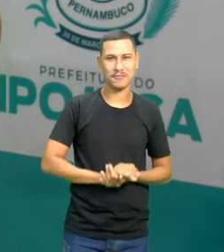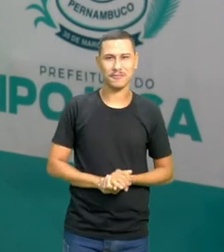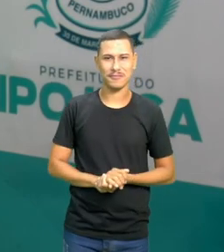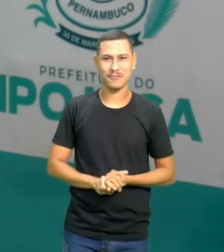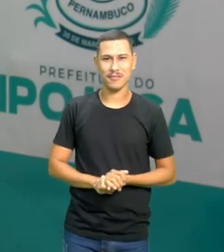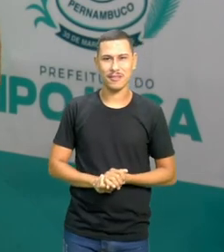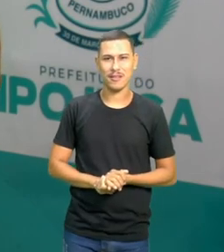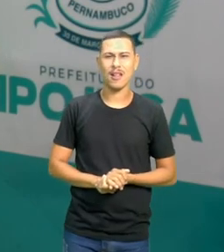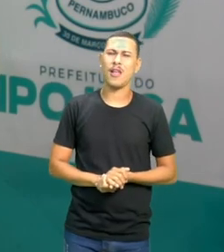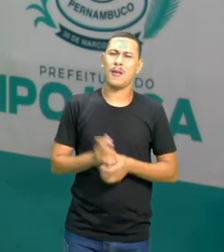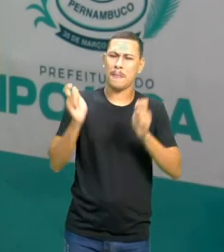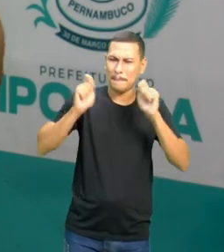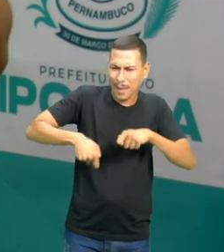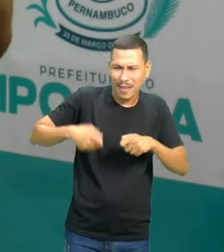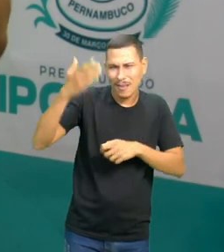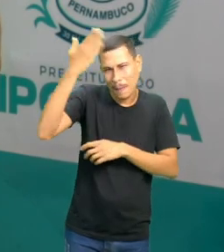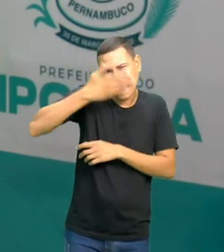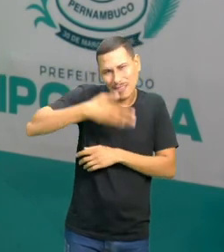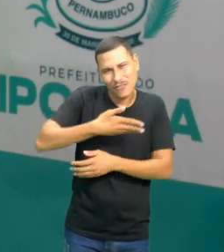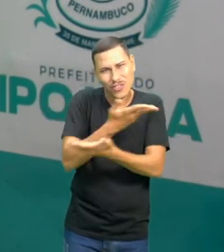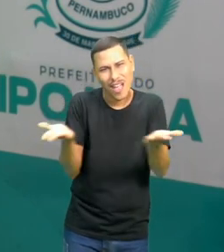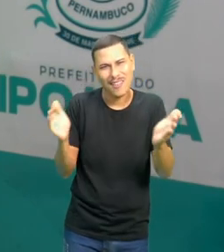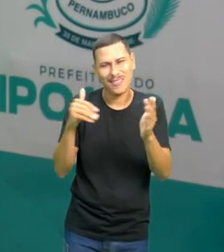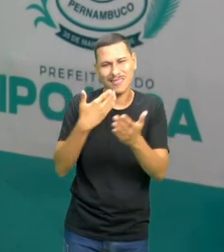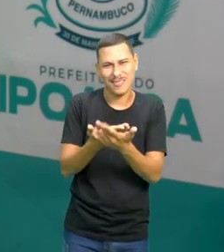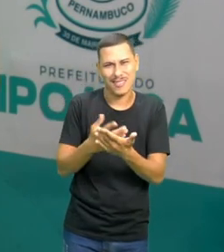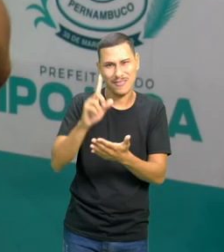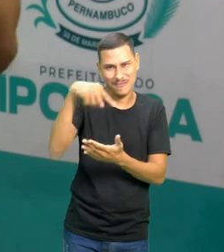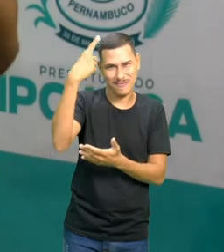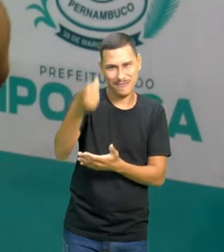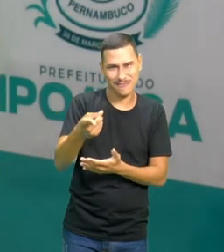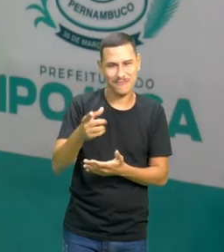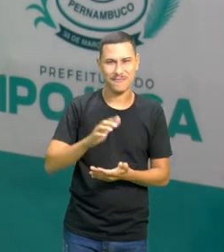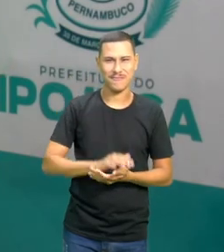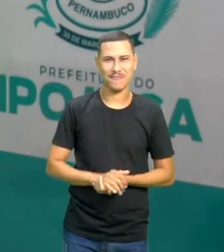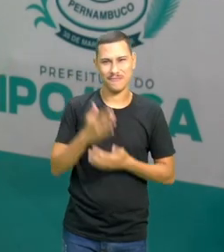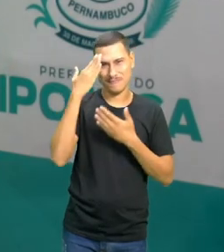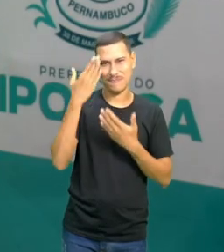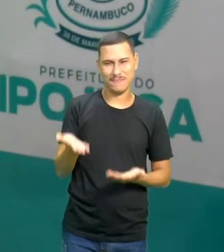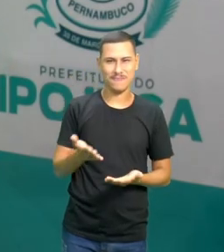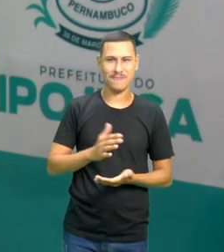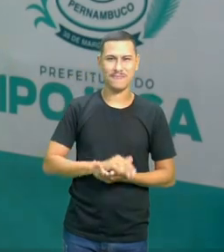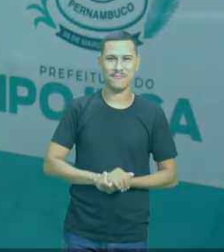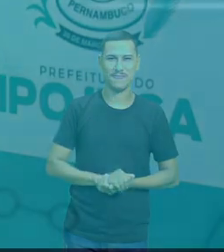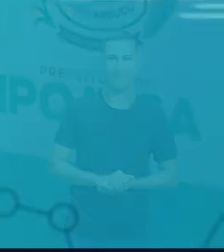E conto com sua presença nas próximas que virão. Muito obrigado.